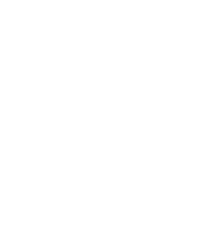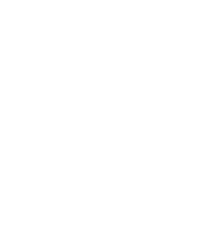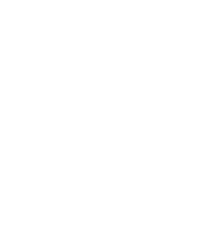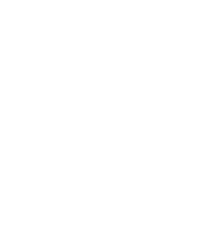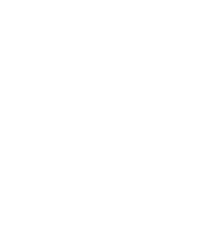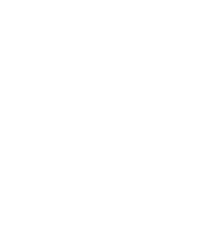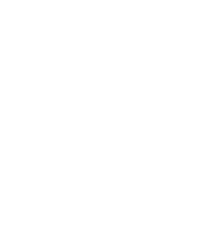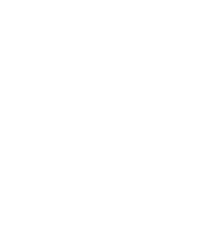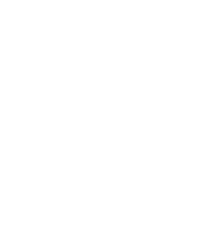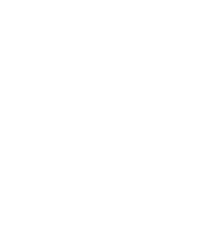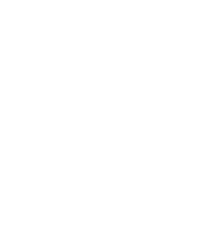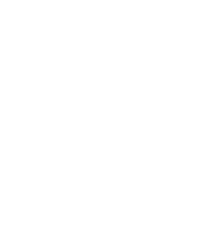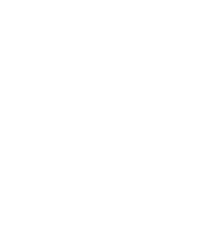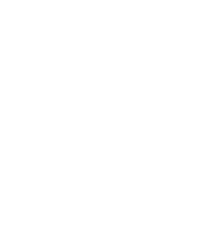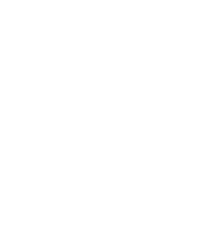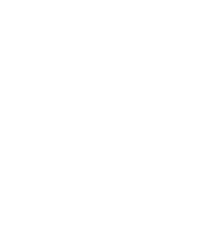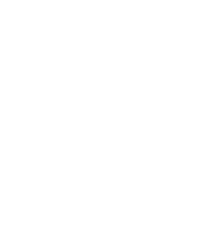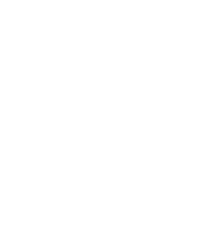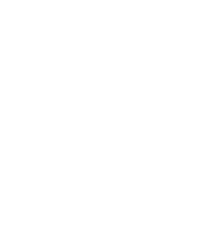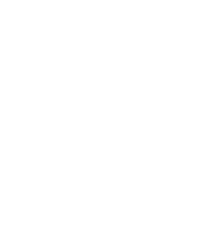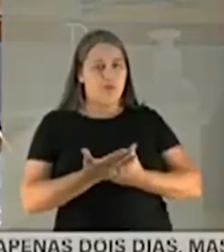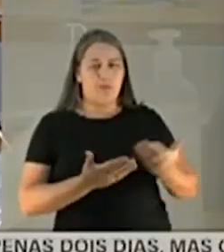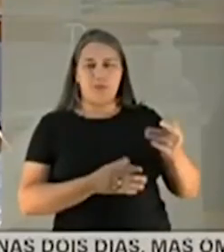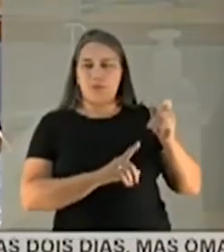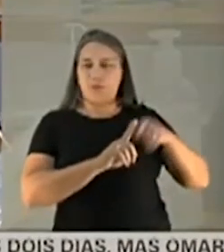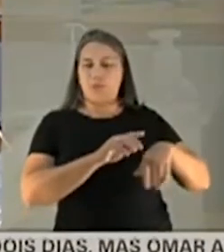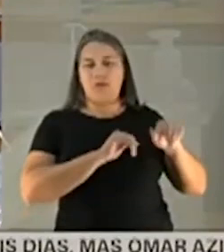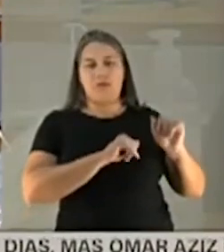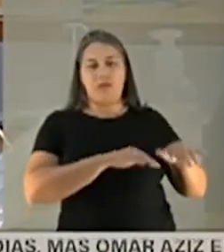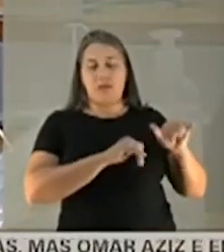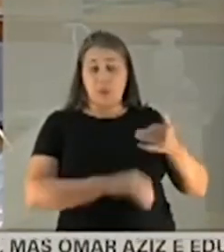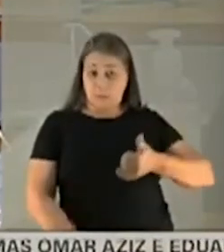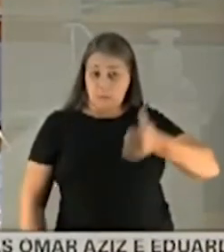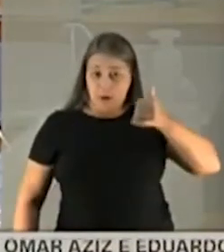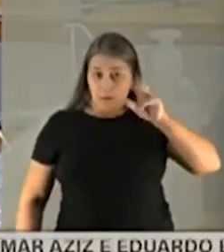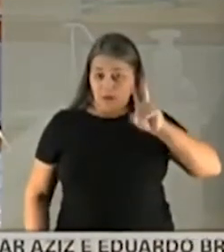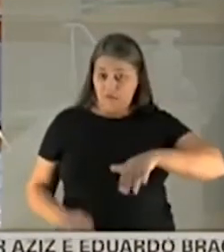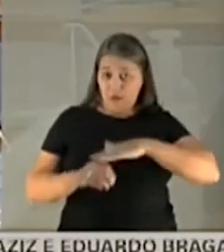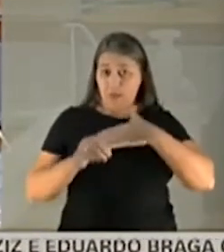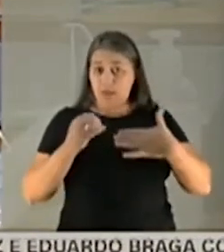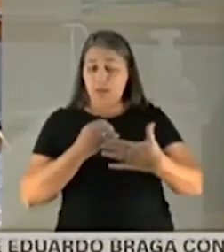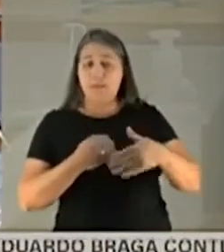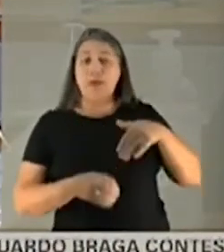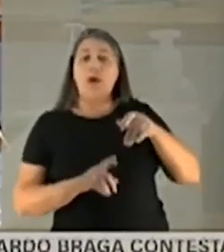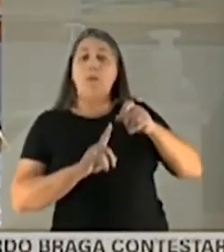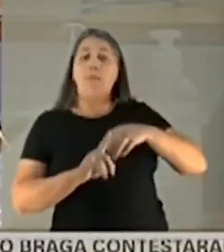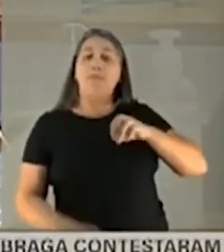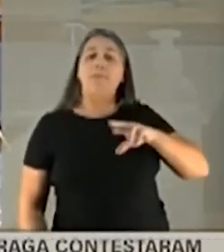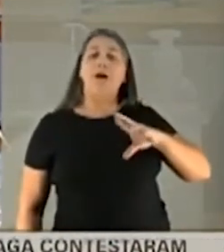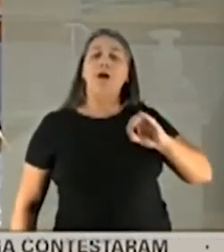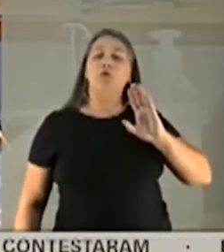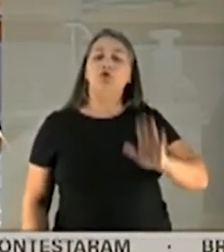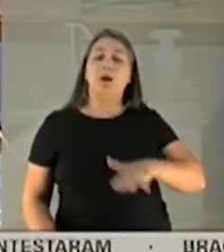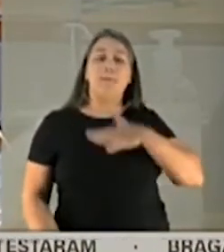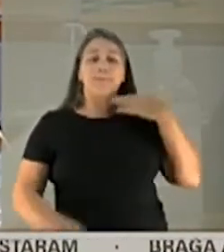de maio. Nomeado no dia 7, tomou posse no dia 8. A primeira onda, em pleno mês de maio, matava mais de 1.600